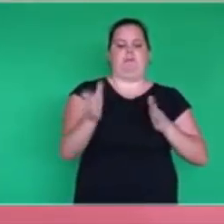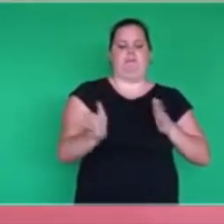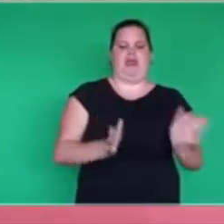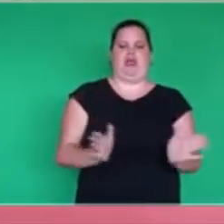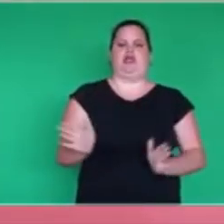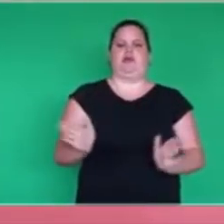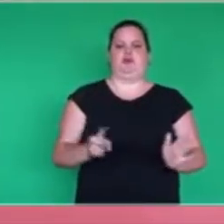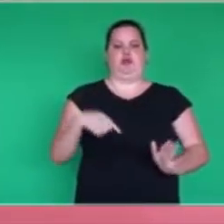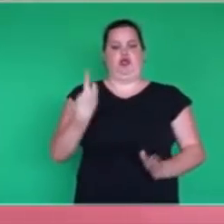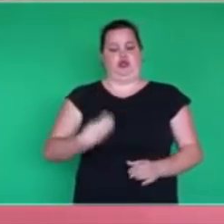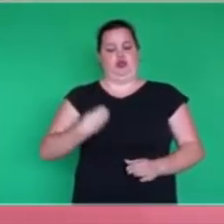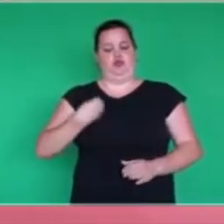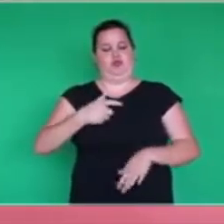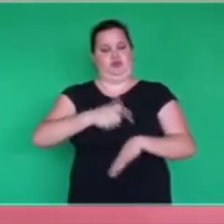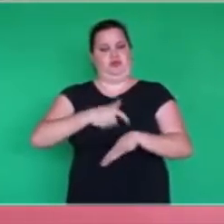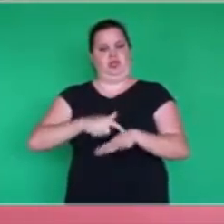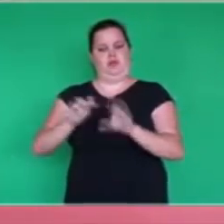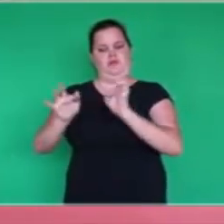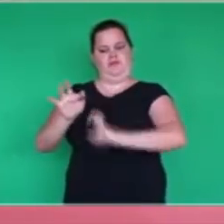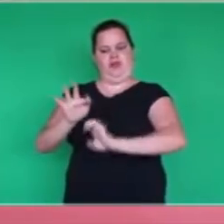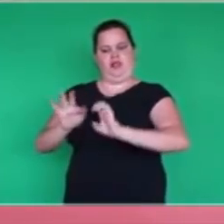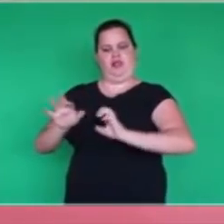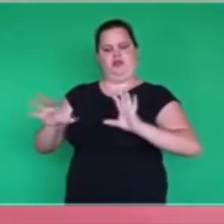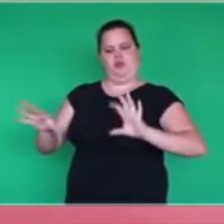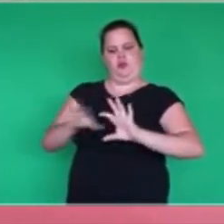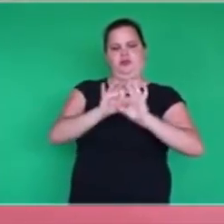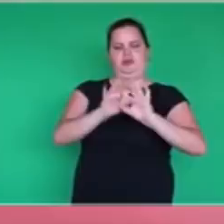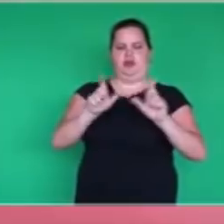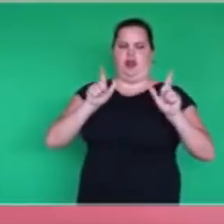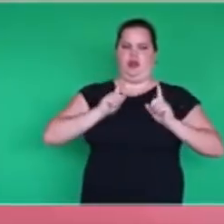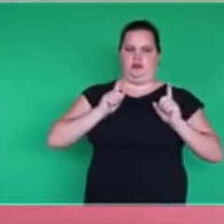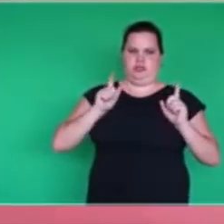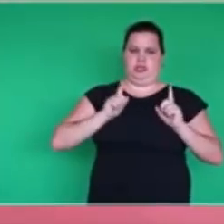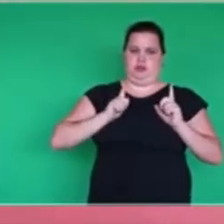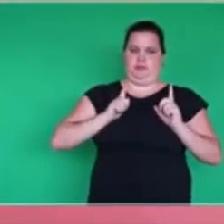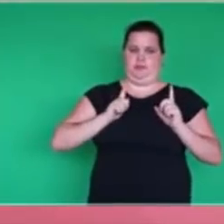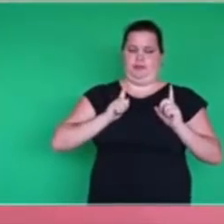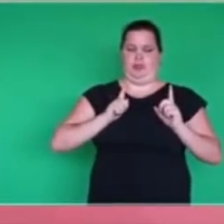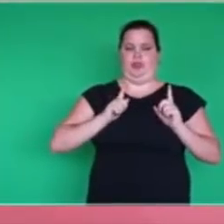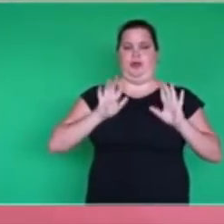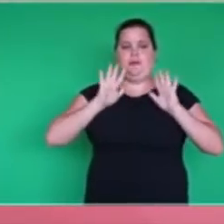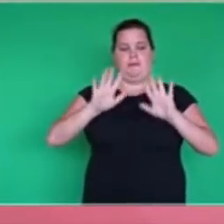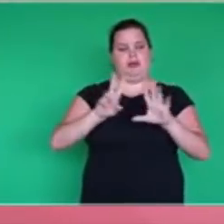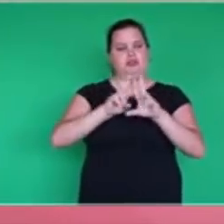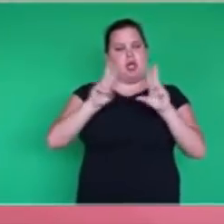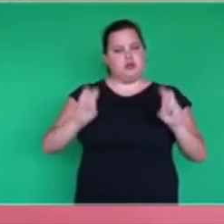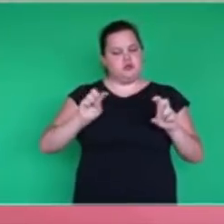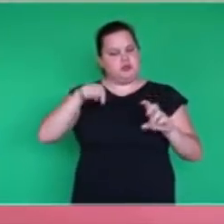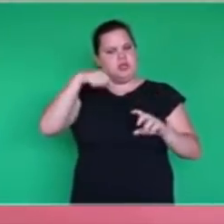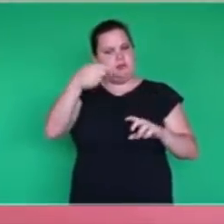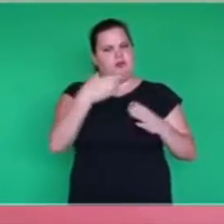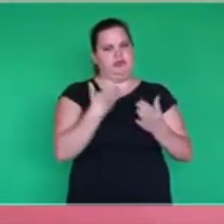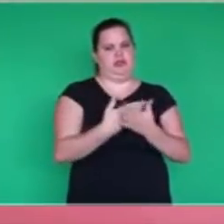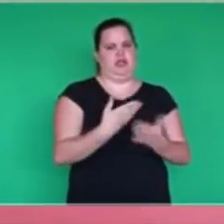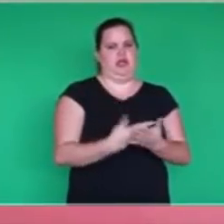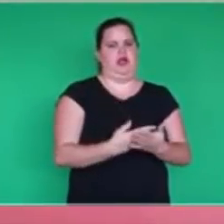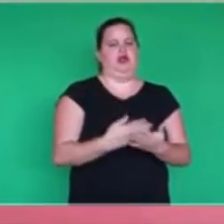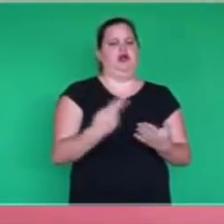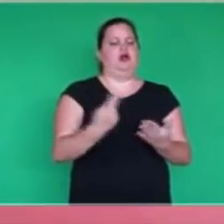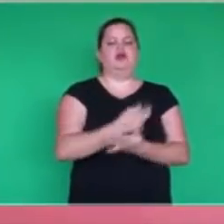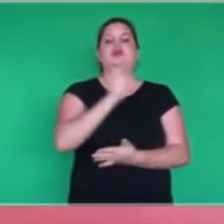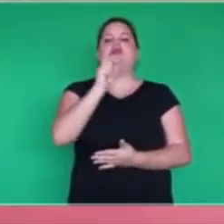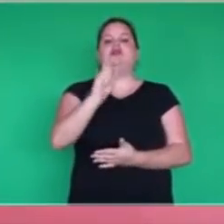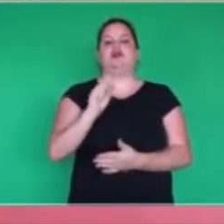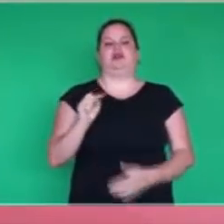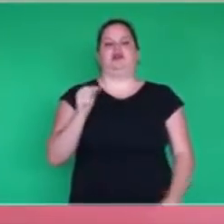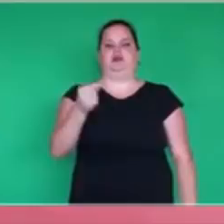nós estamos vivendo. Mas o assunto que nós vamos trazer é depois, acontecer depois,